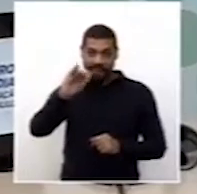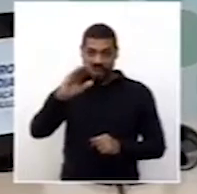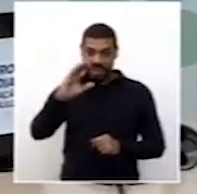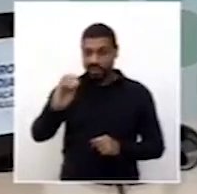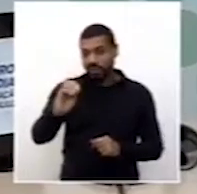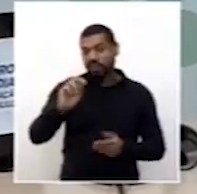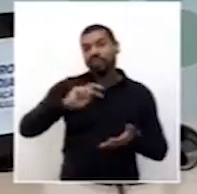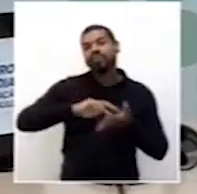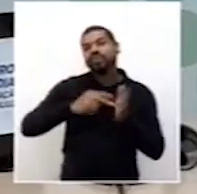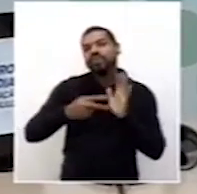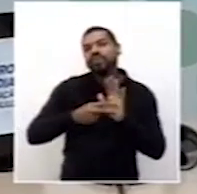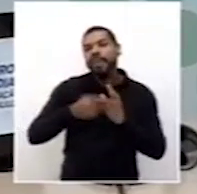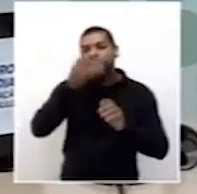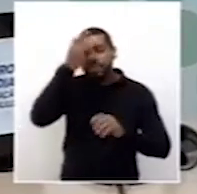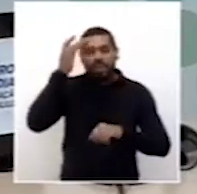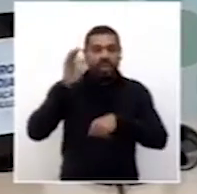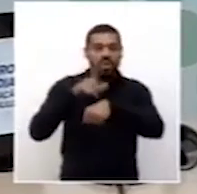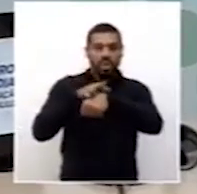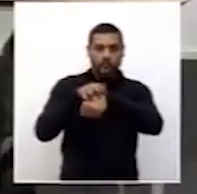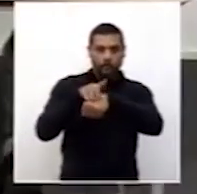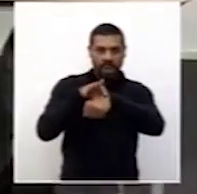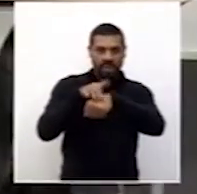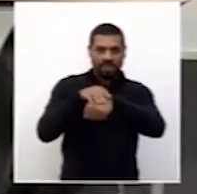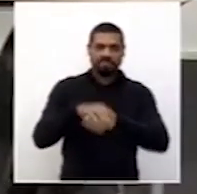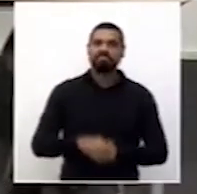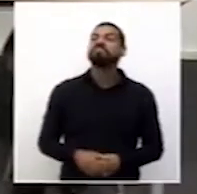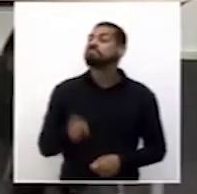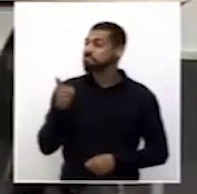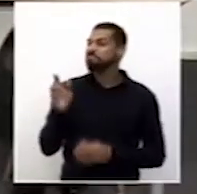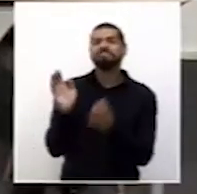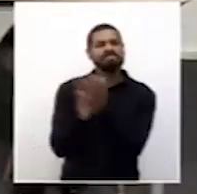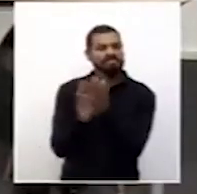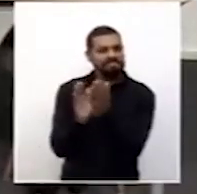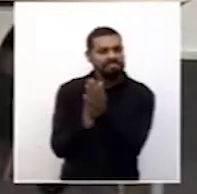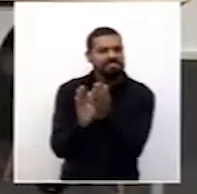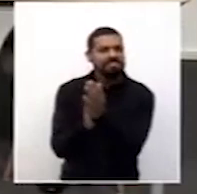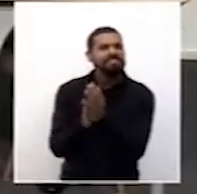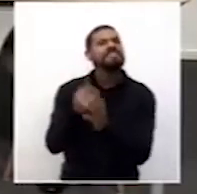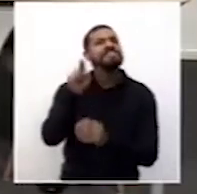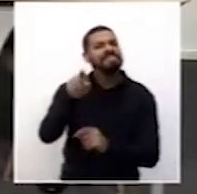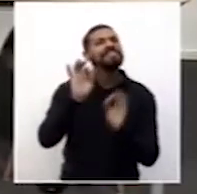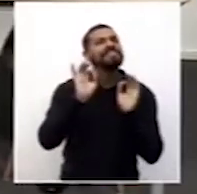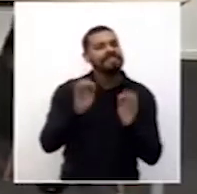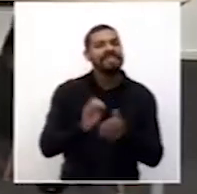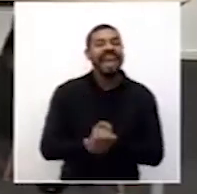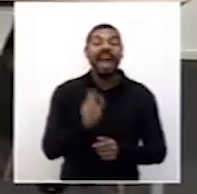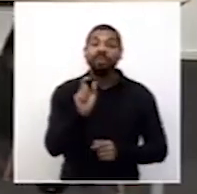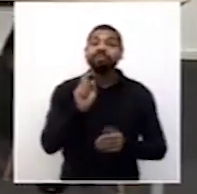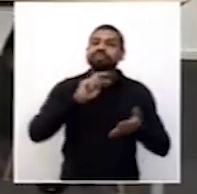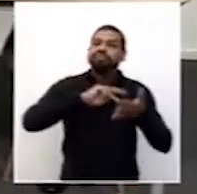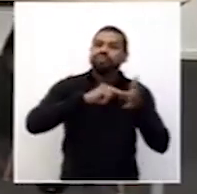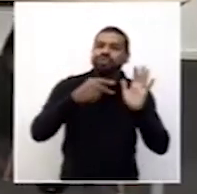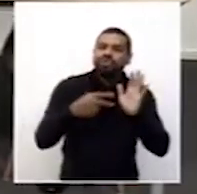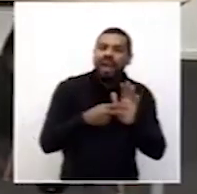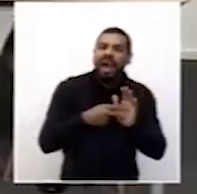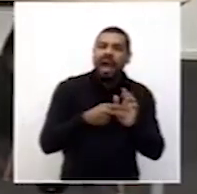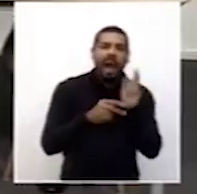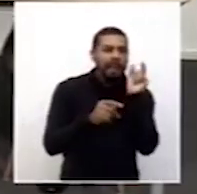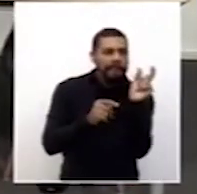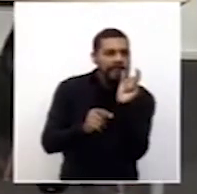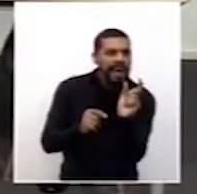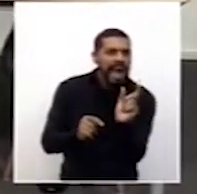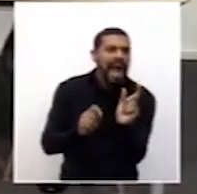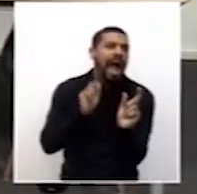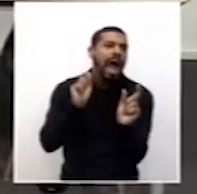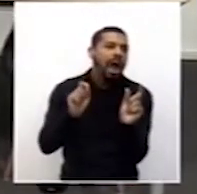são pessoas doentes. Parabéns, é isso mesmo. Encatarroados eram as pessoas que sofriam